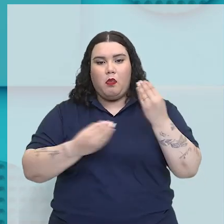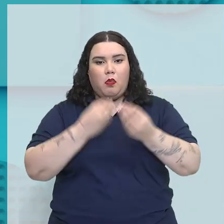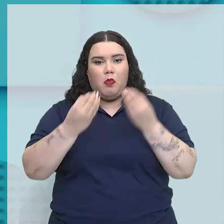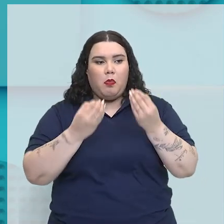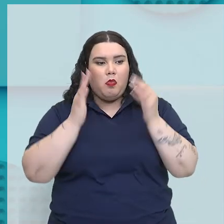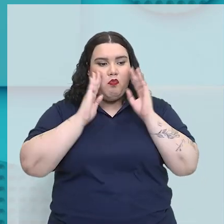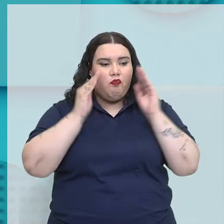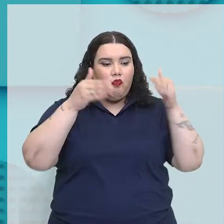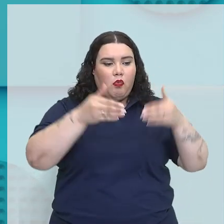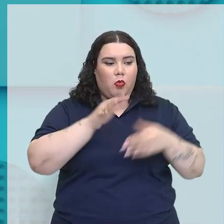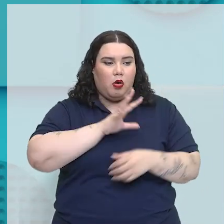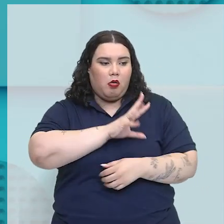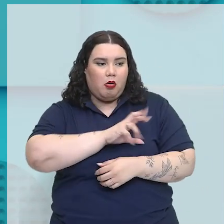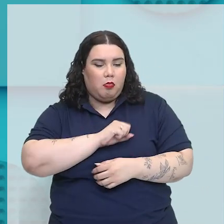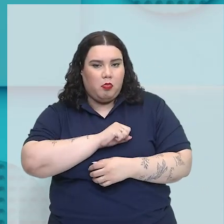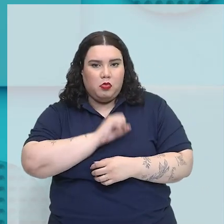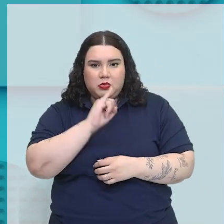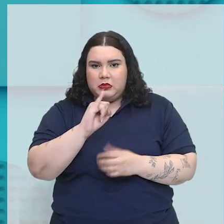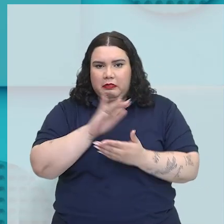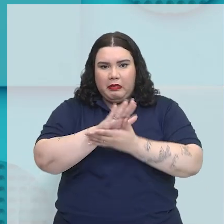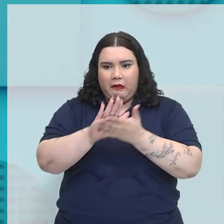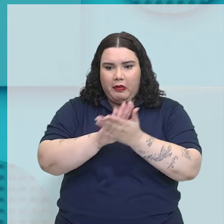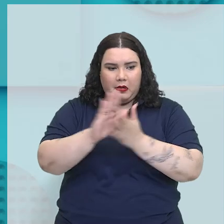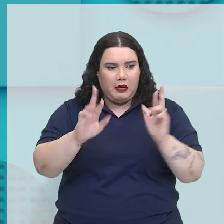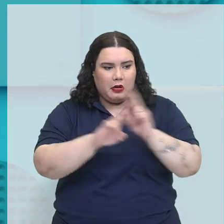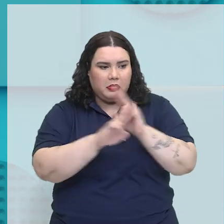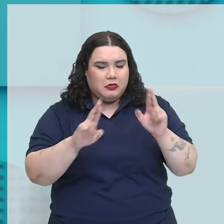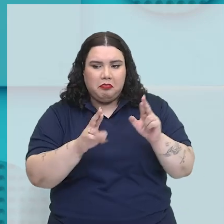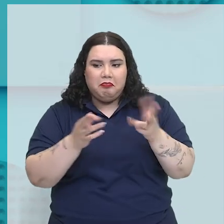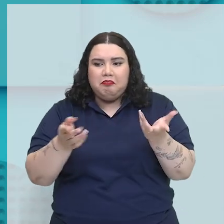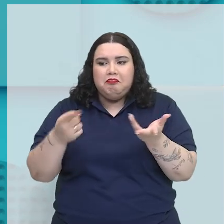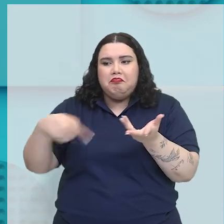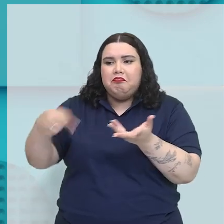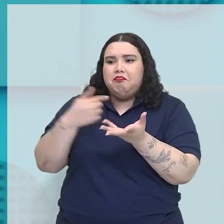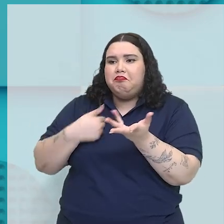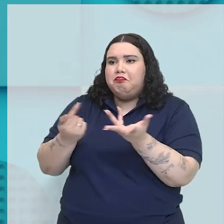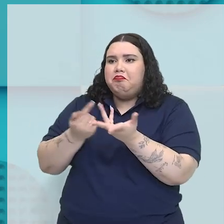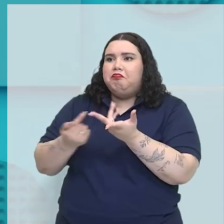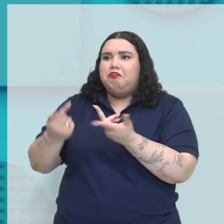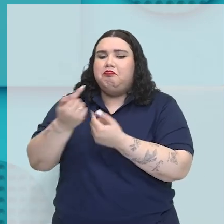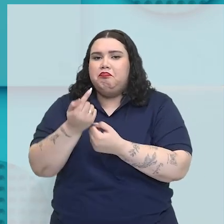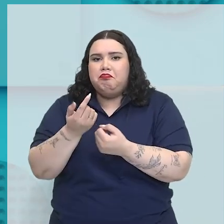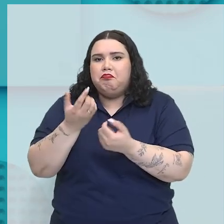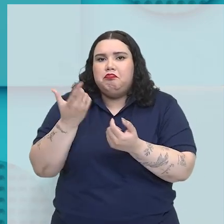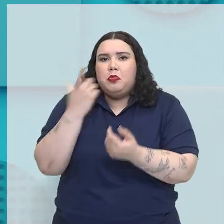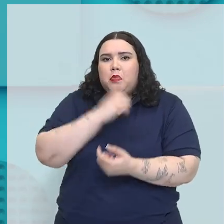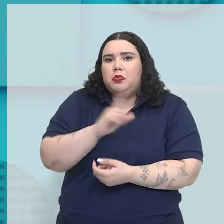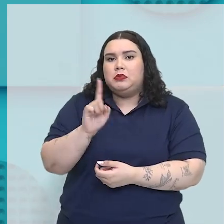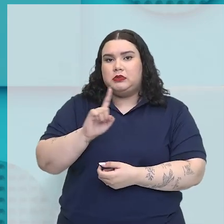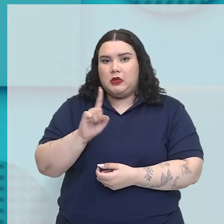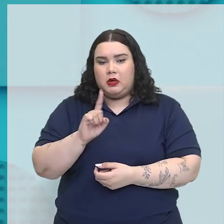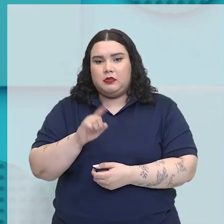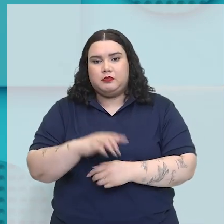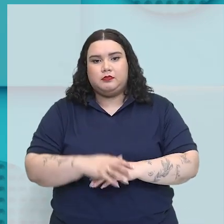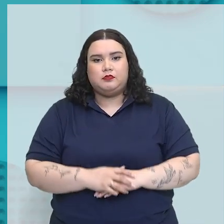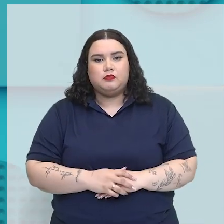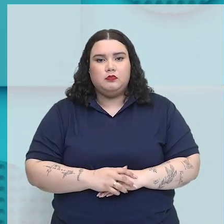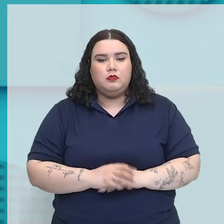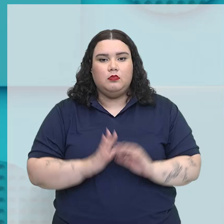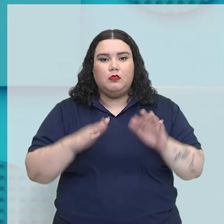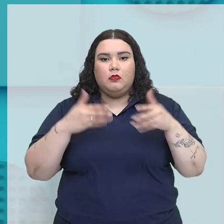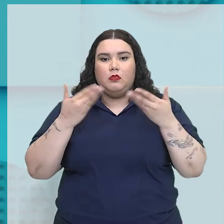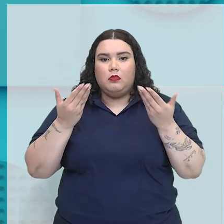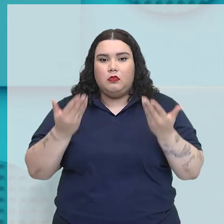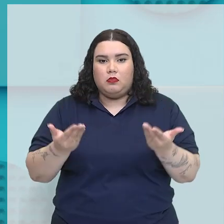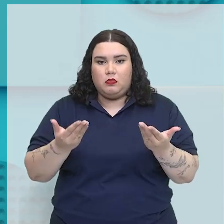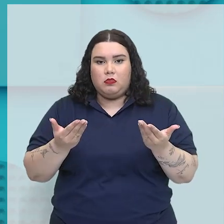amor, nada teria validade, nada seria, né, não teria um sentido. E assim,